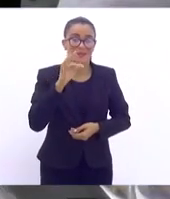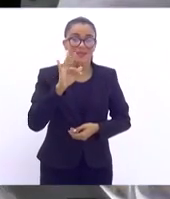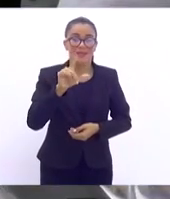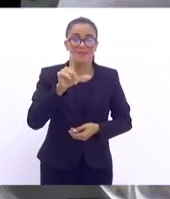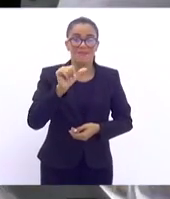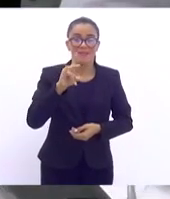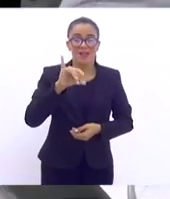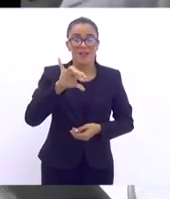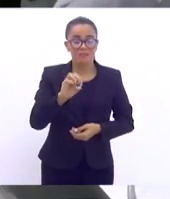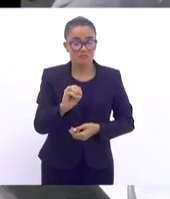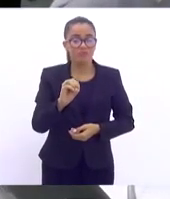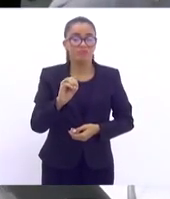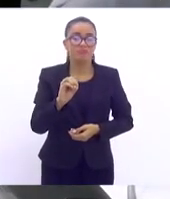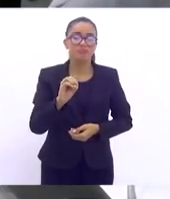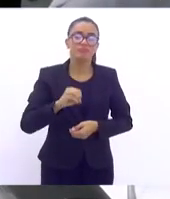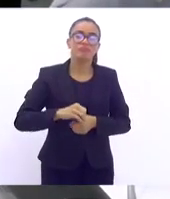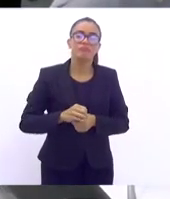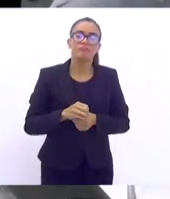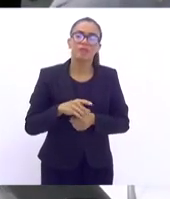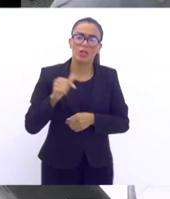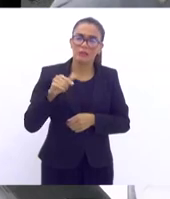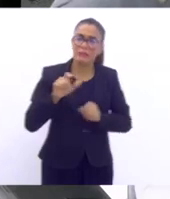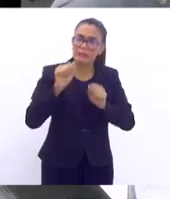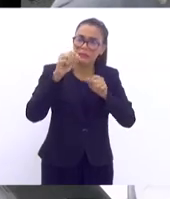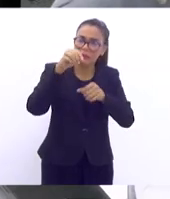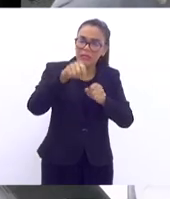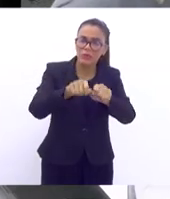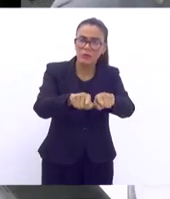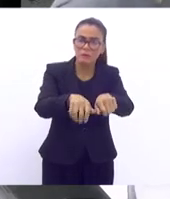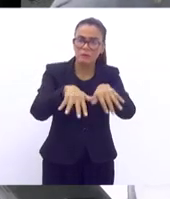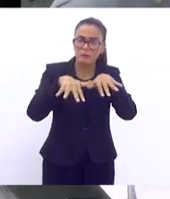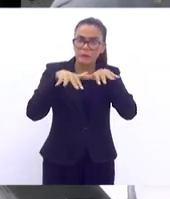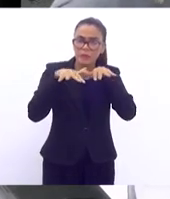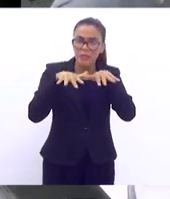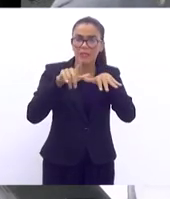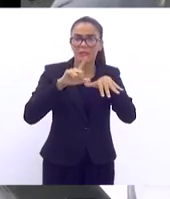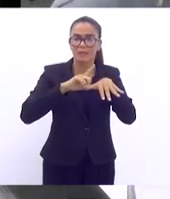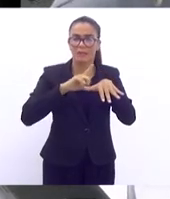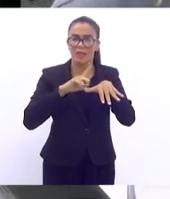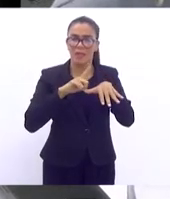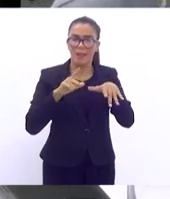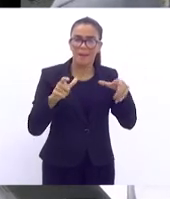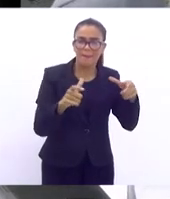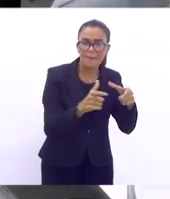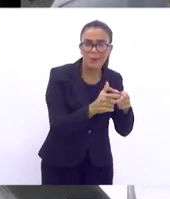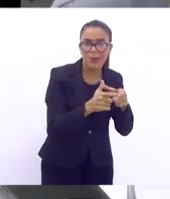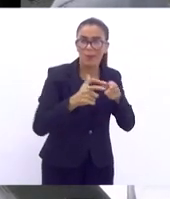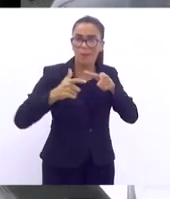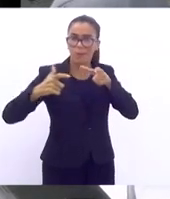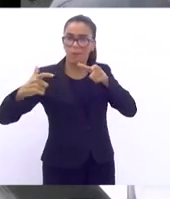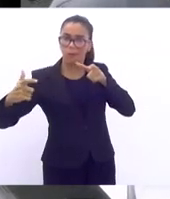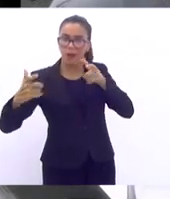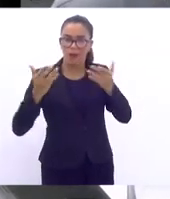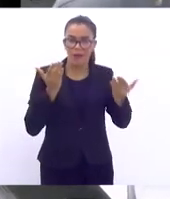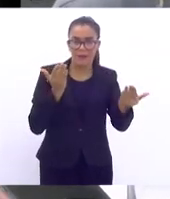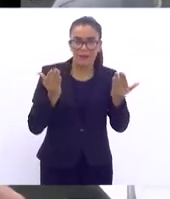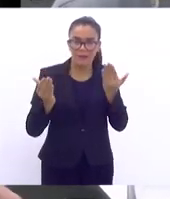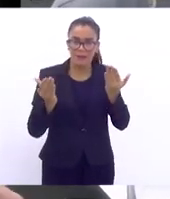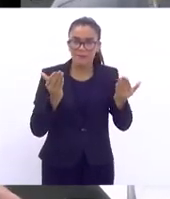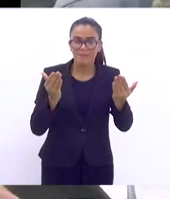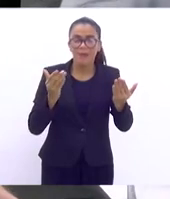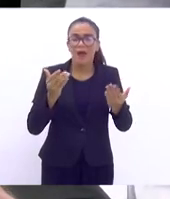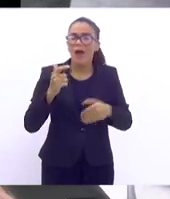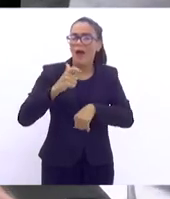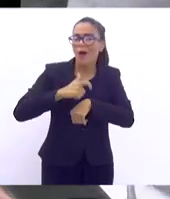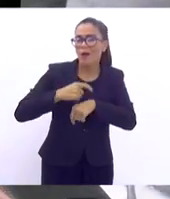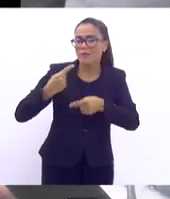preocupação quando a gente está é dando Parlamento e existe uma minoria e uma maioria enfim Quando é quando eu tô